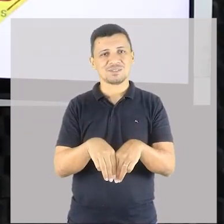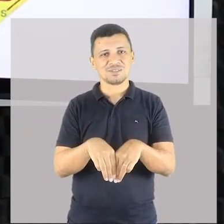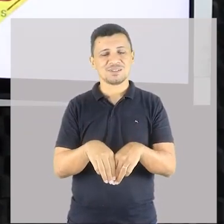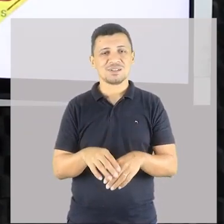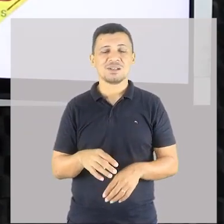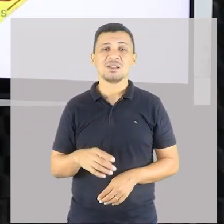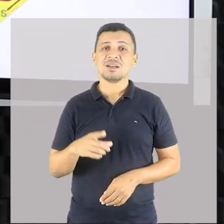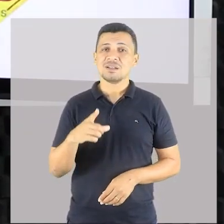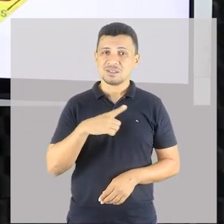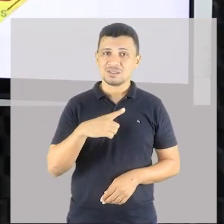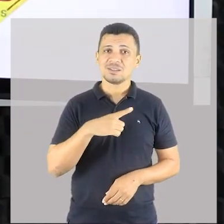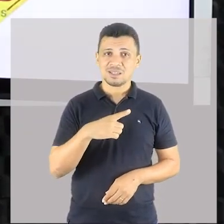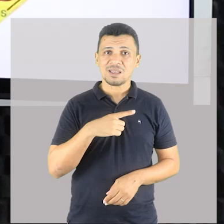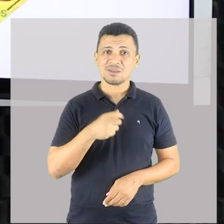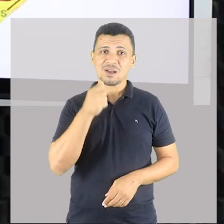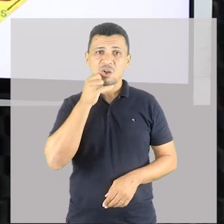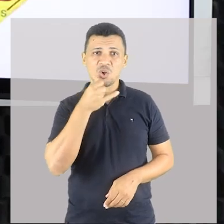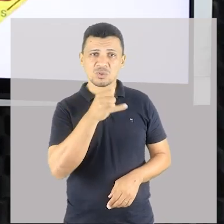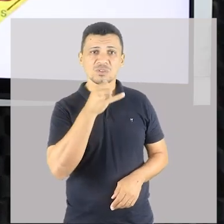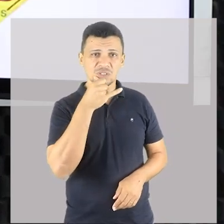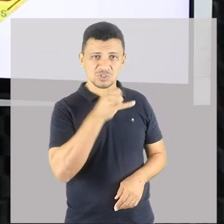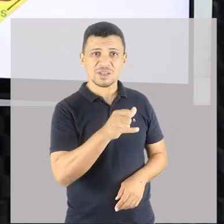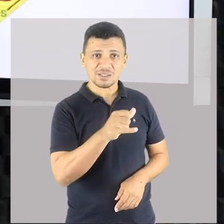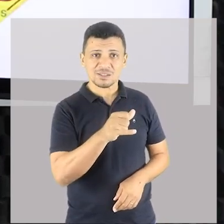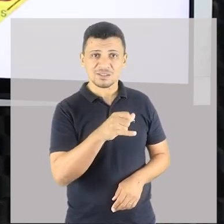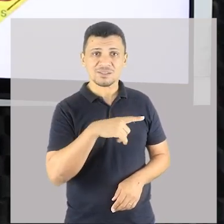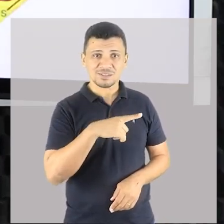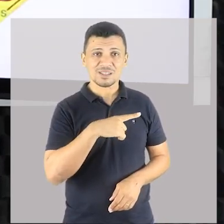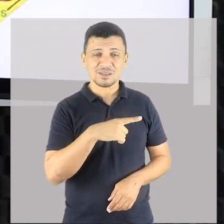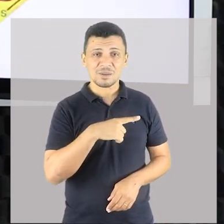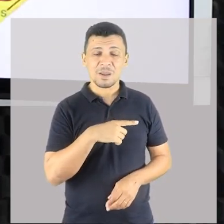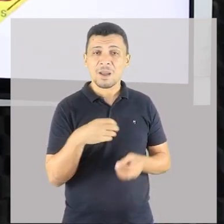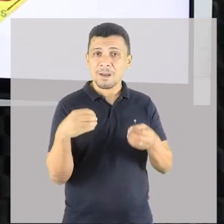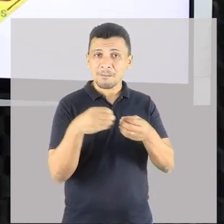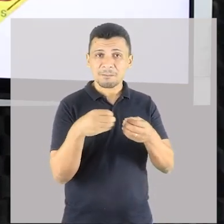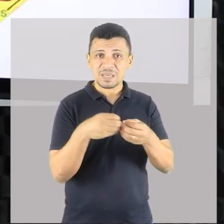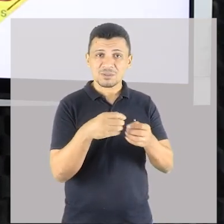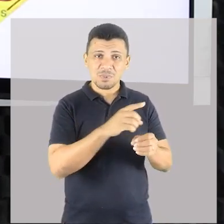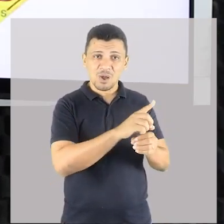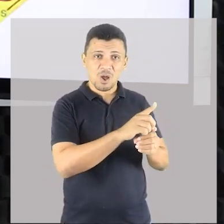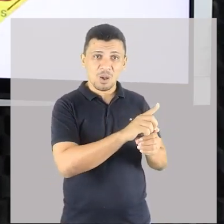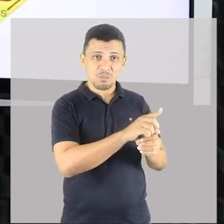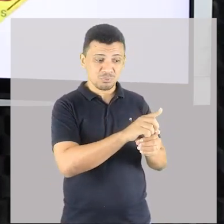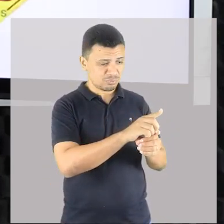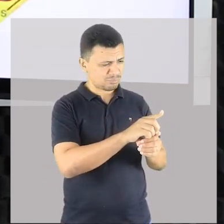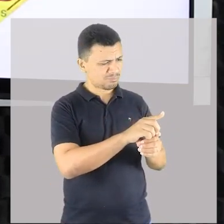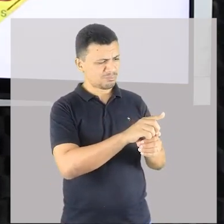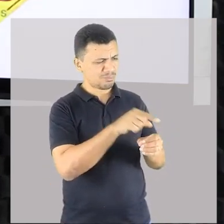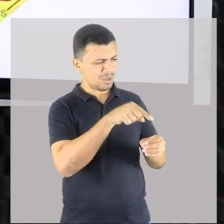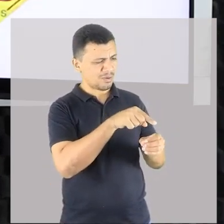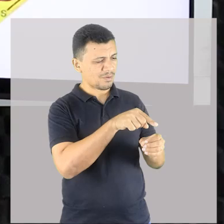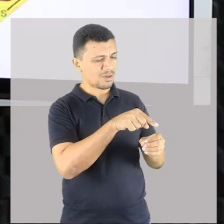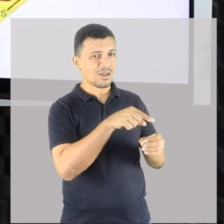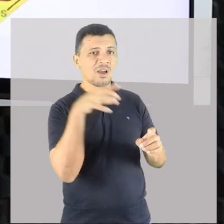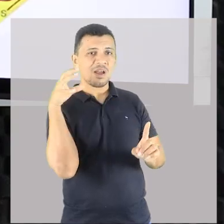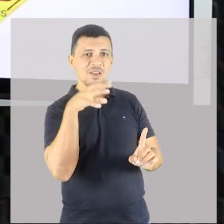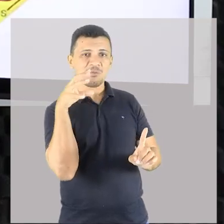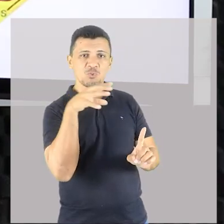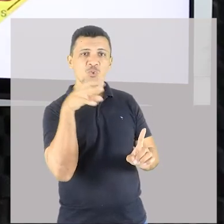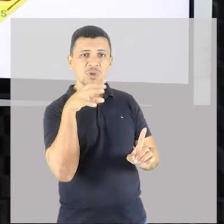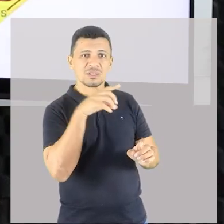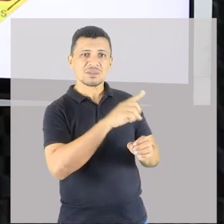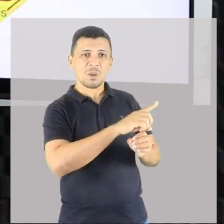aonde tiver uma corrente elétrica passando, se você aproximar uma bússola, você vai ver que essa bússola sofre